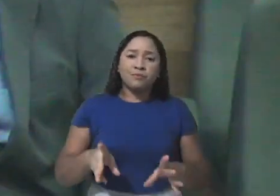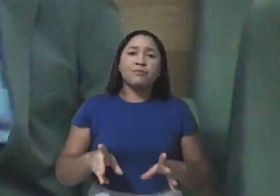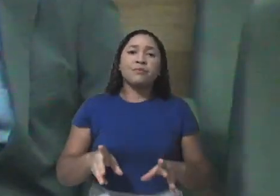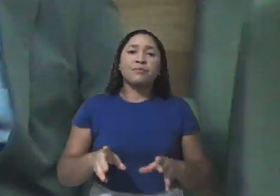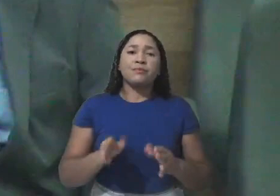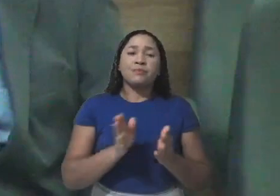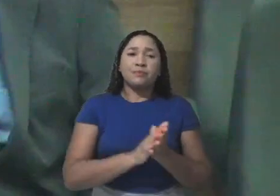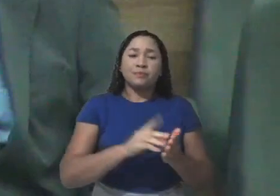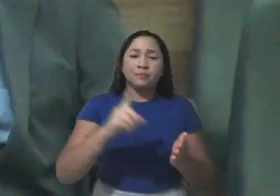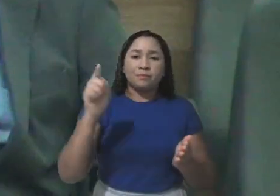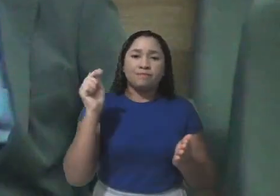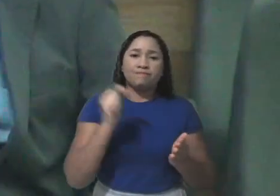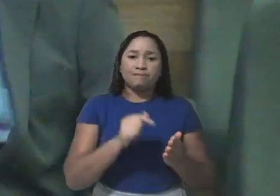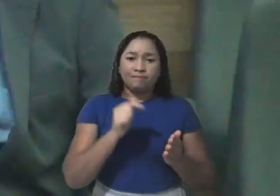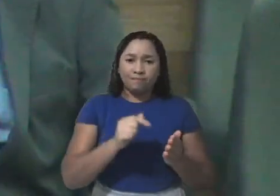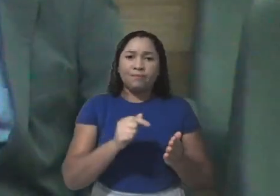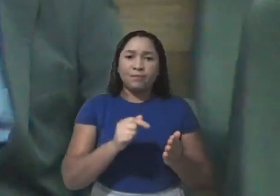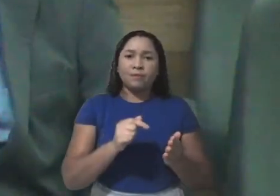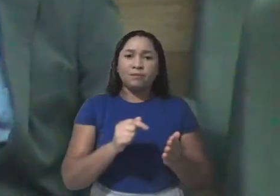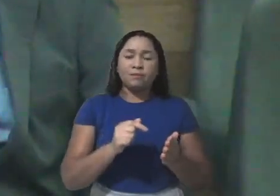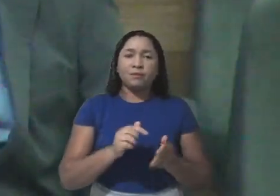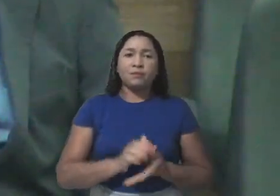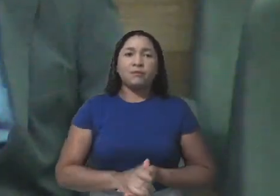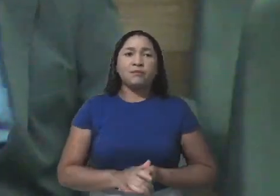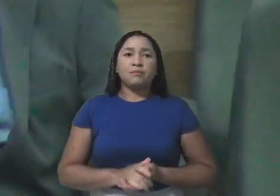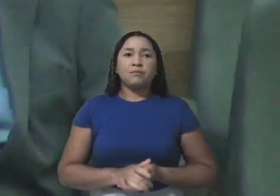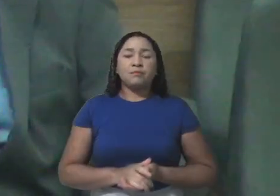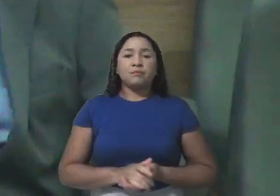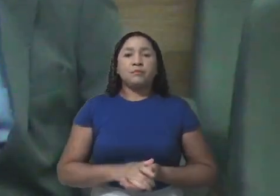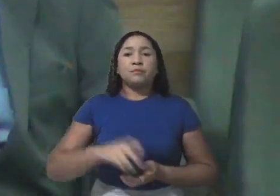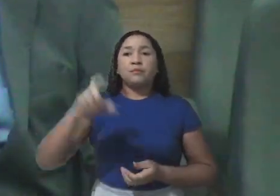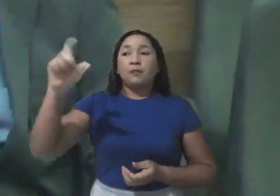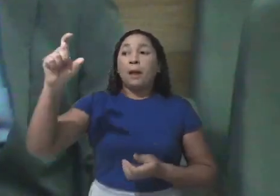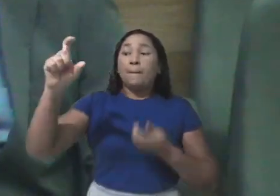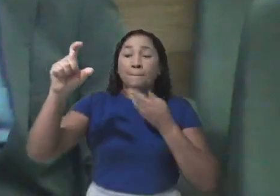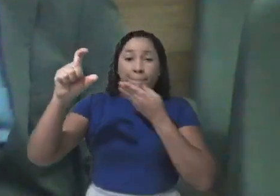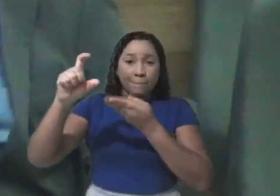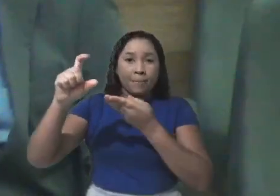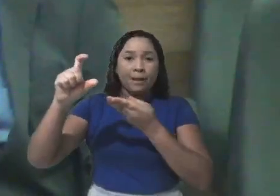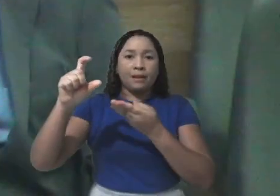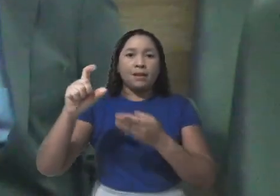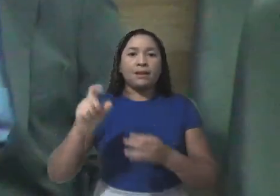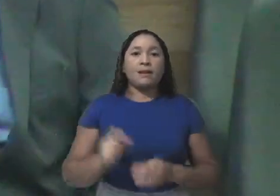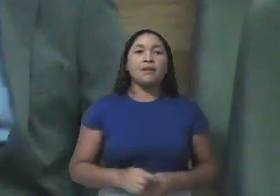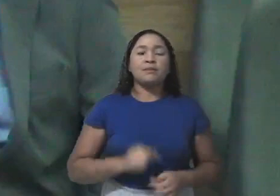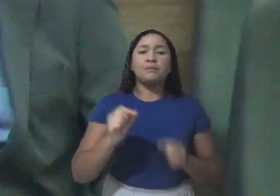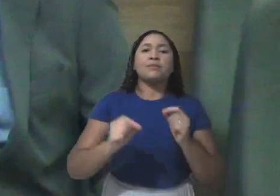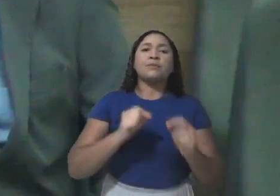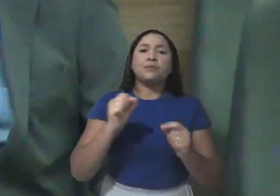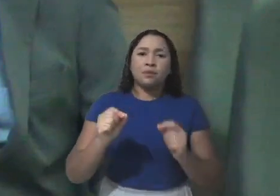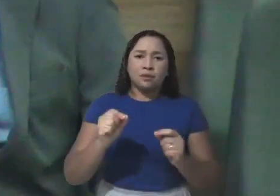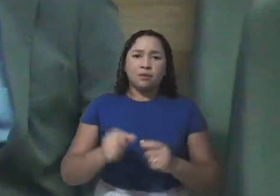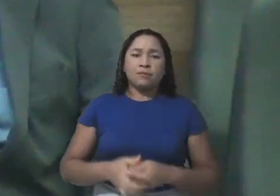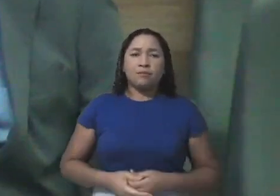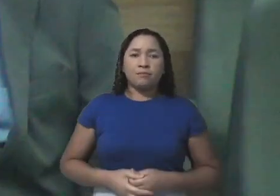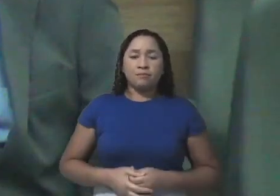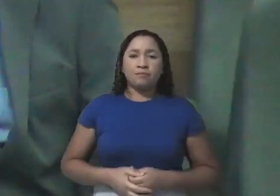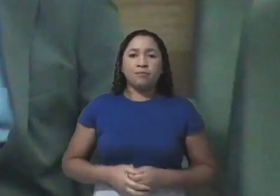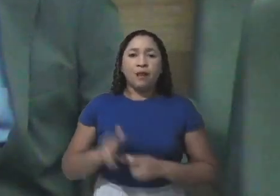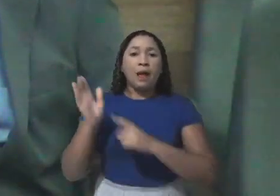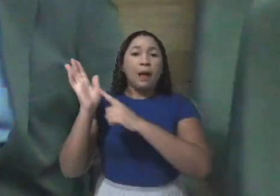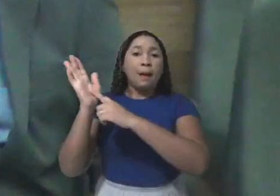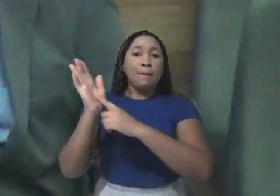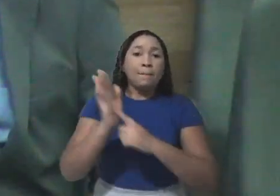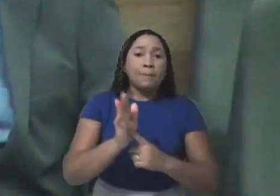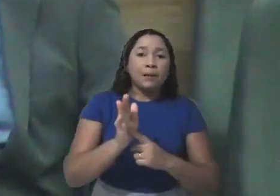não é um acréscimo da Bíblia. O credo é a forma de declararmos como cremos na